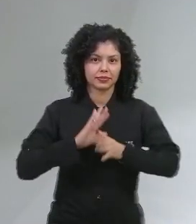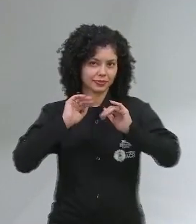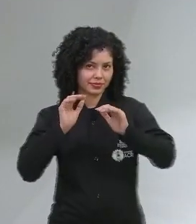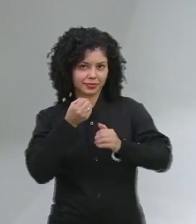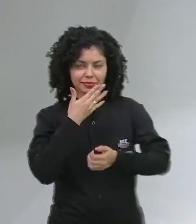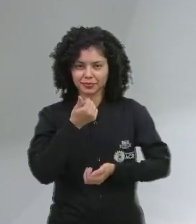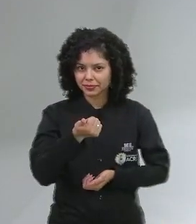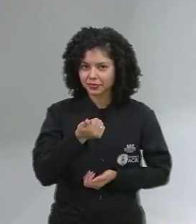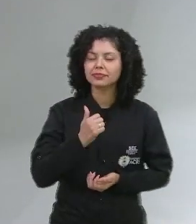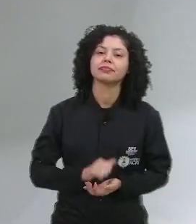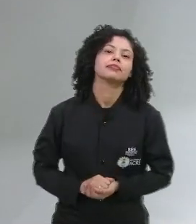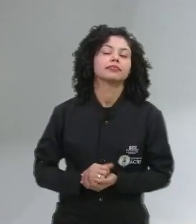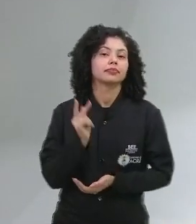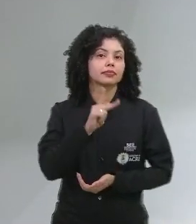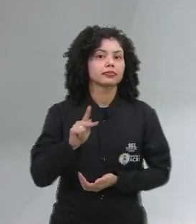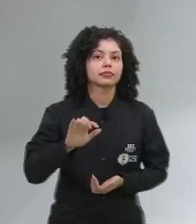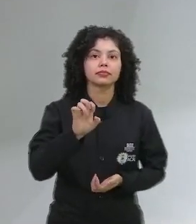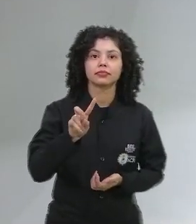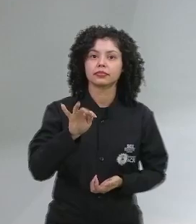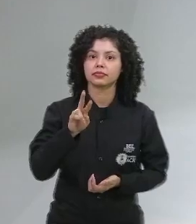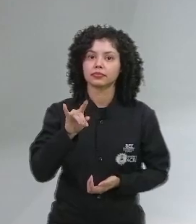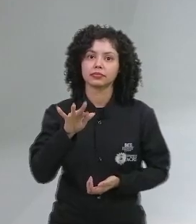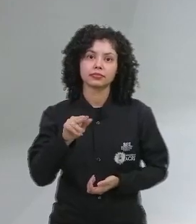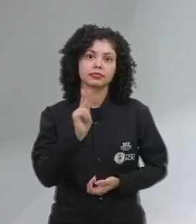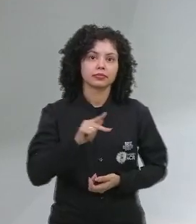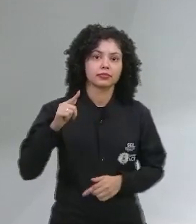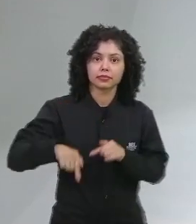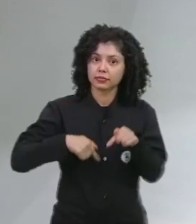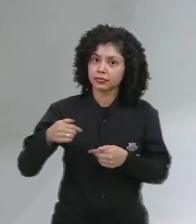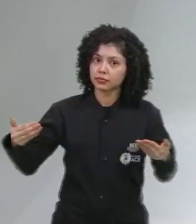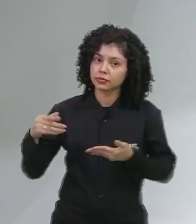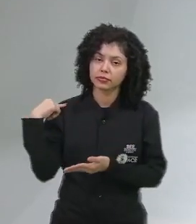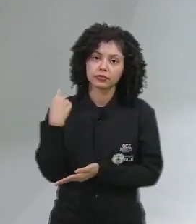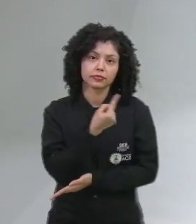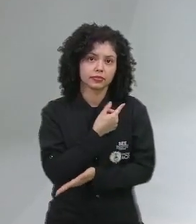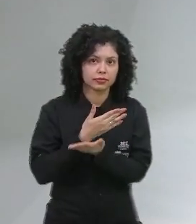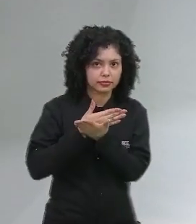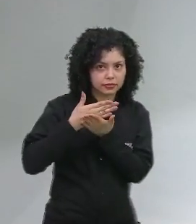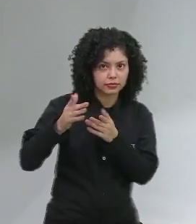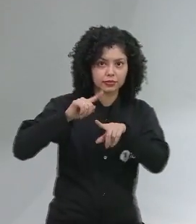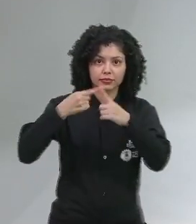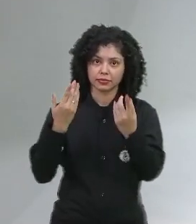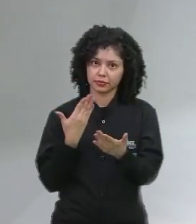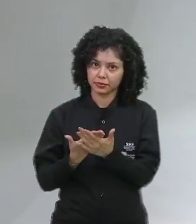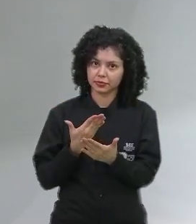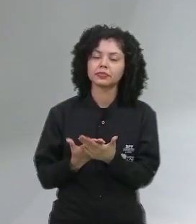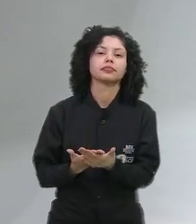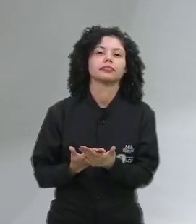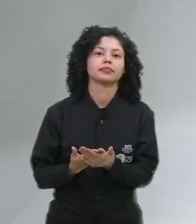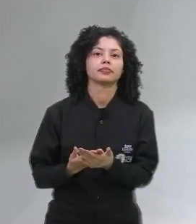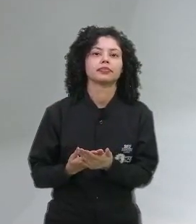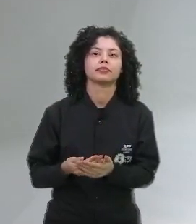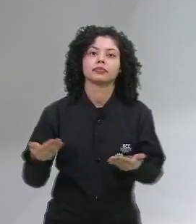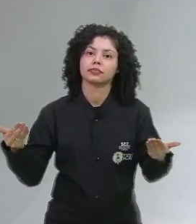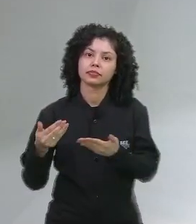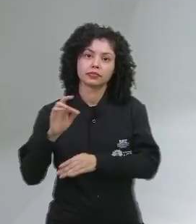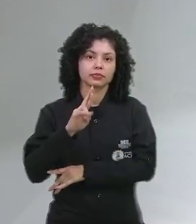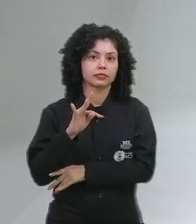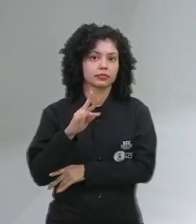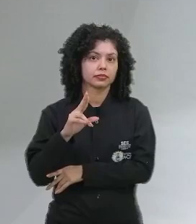E aí, pessoal, tudo bem? Sou o professor Everton, professor de Química, e hoje nós vamos iniciar mais uma aula da nossa unidade de